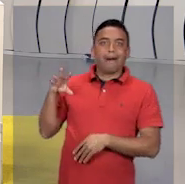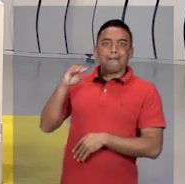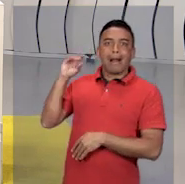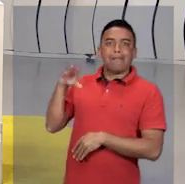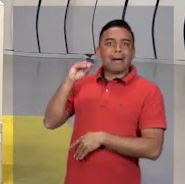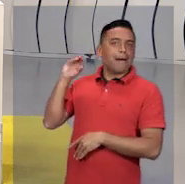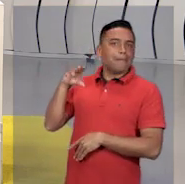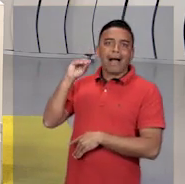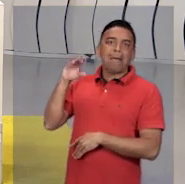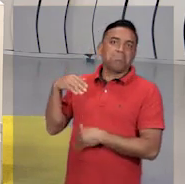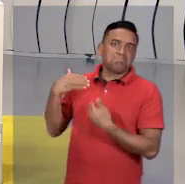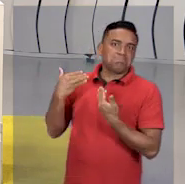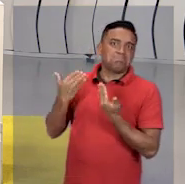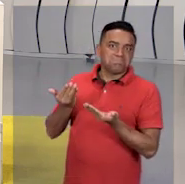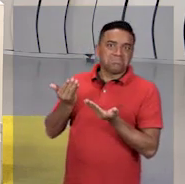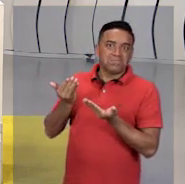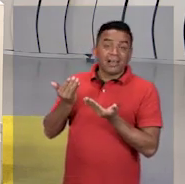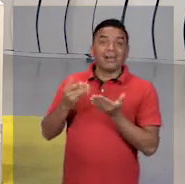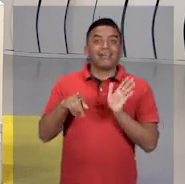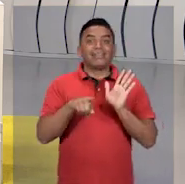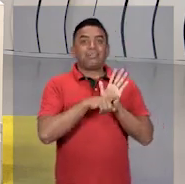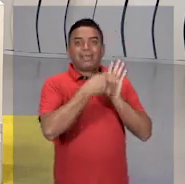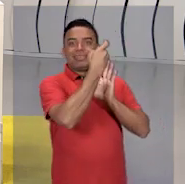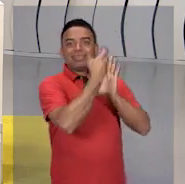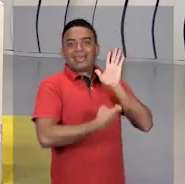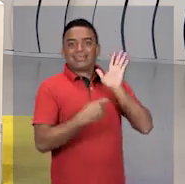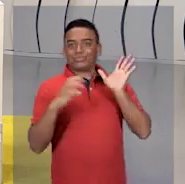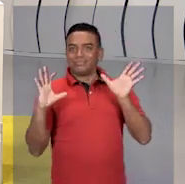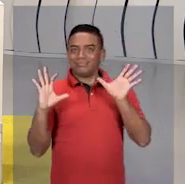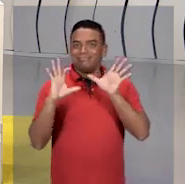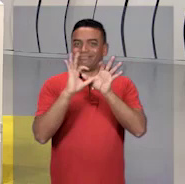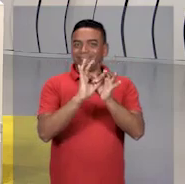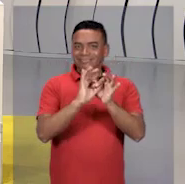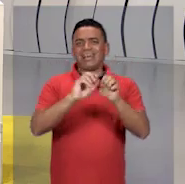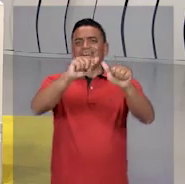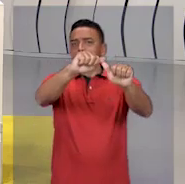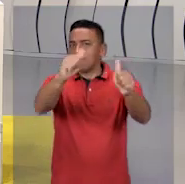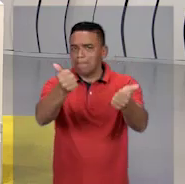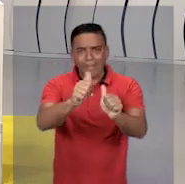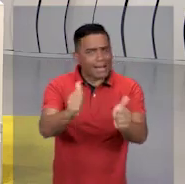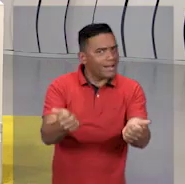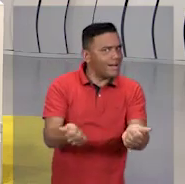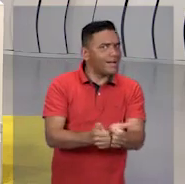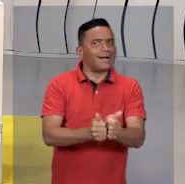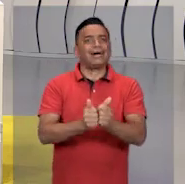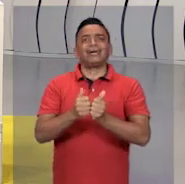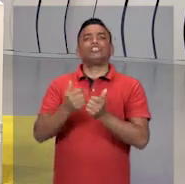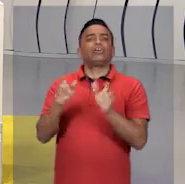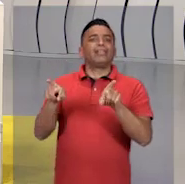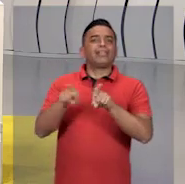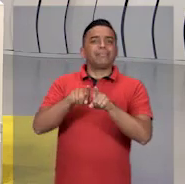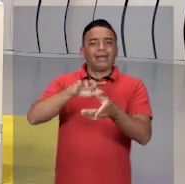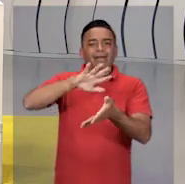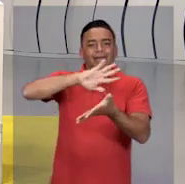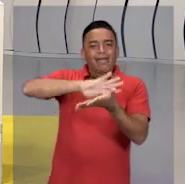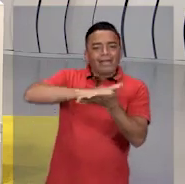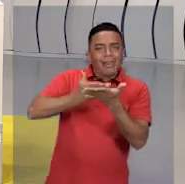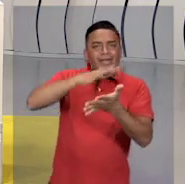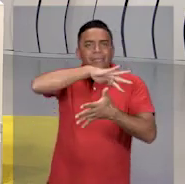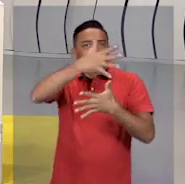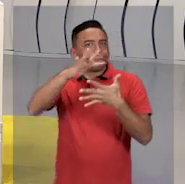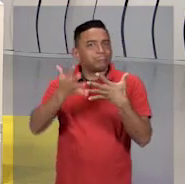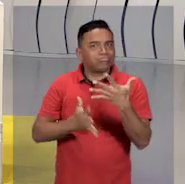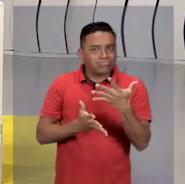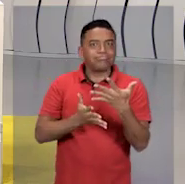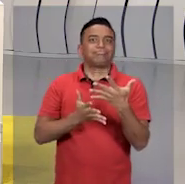nós temos um texto aqui atrás, temos várias imagens, temos o Hermes nos ajudando, nós temos